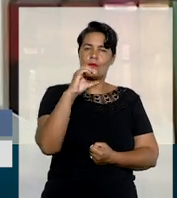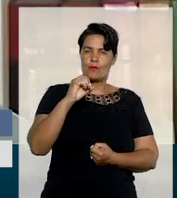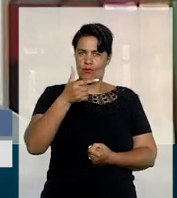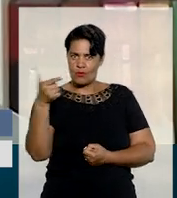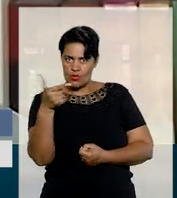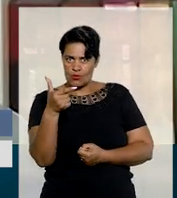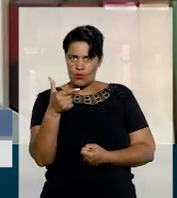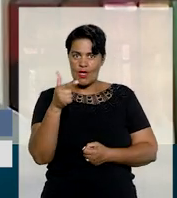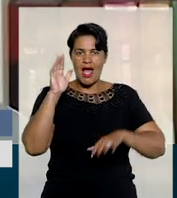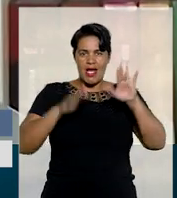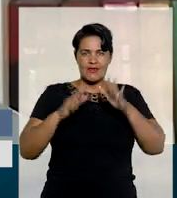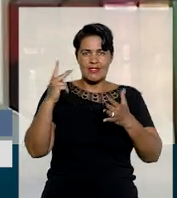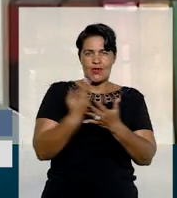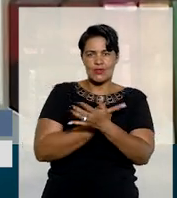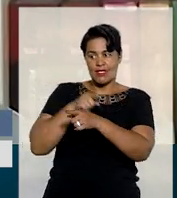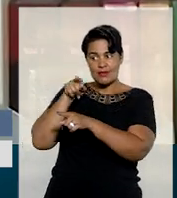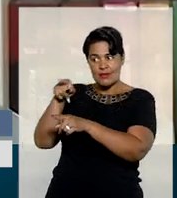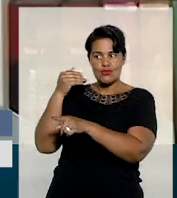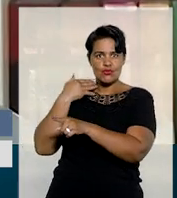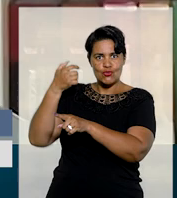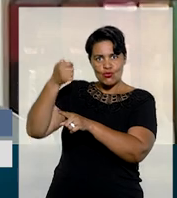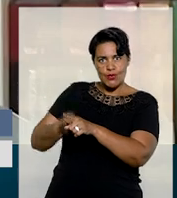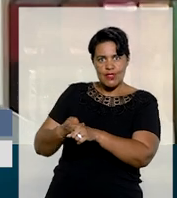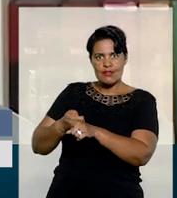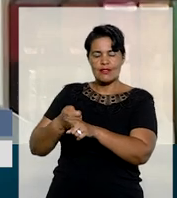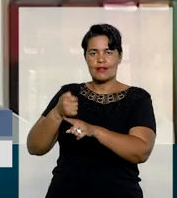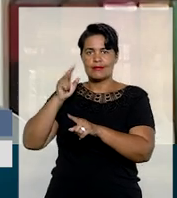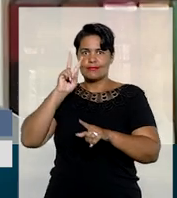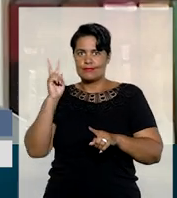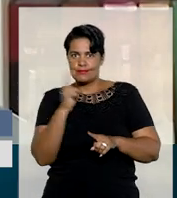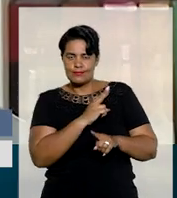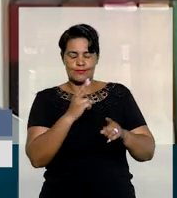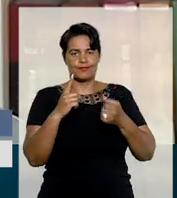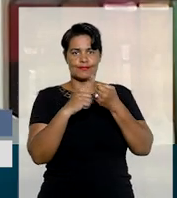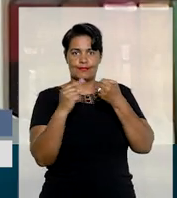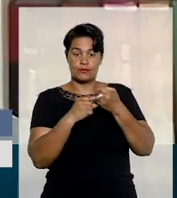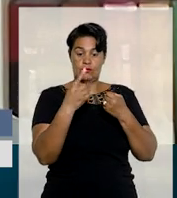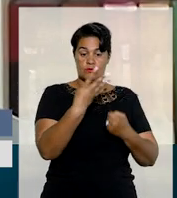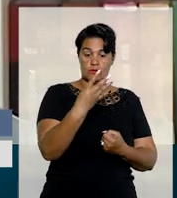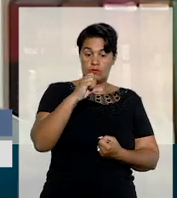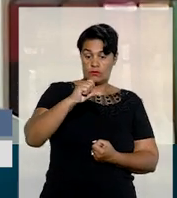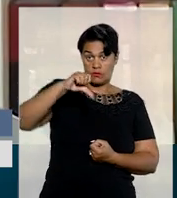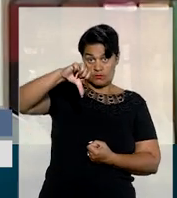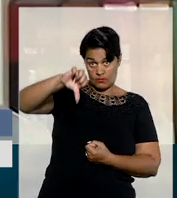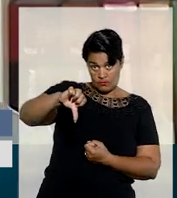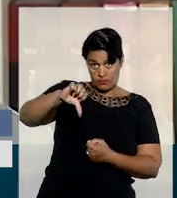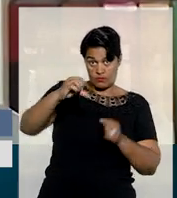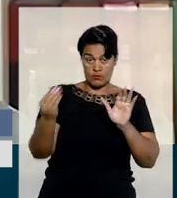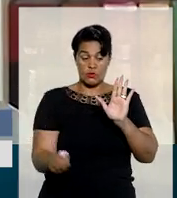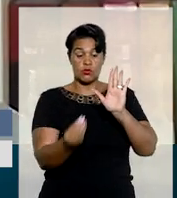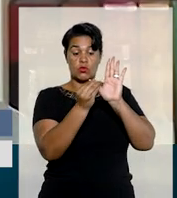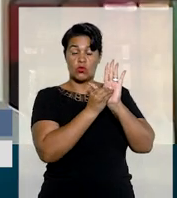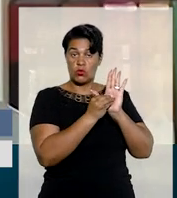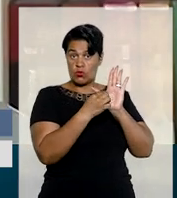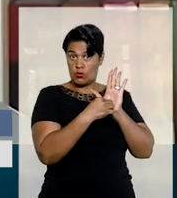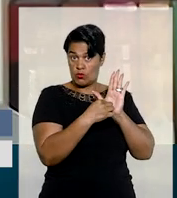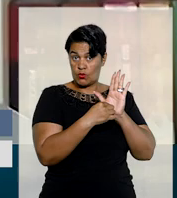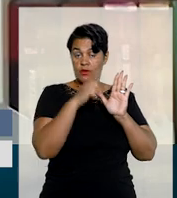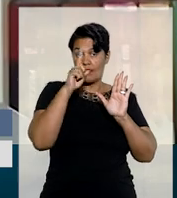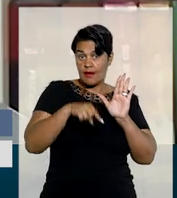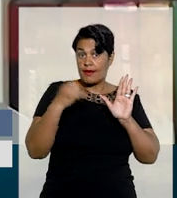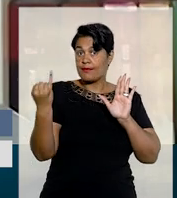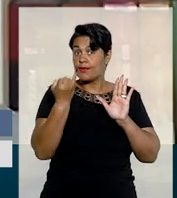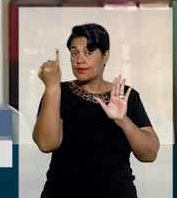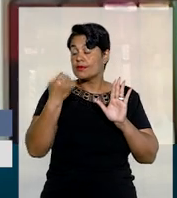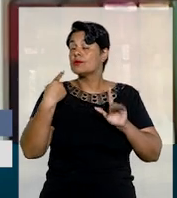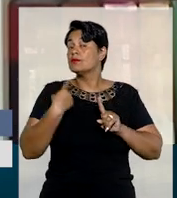juiz incorre em um daqueles defeitos que são elencados no parágrafo 1º do artigo 489, que é um dispositivo